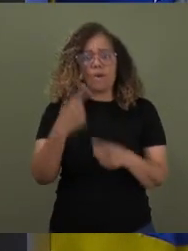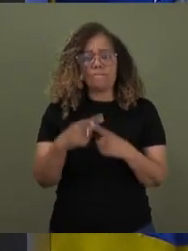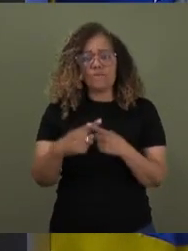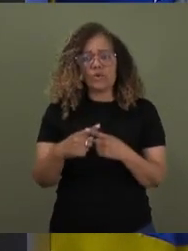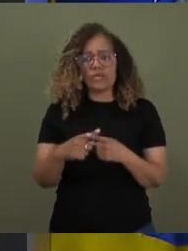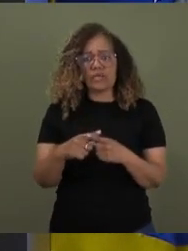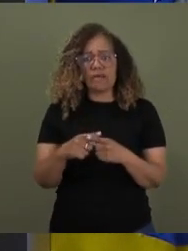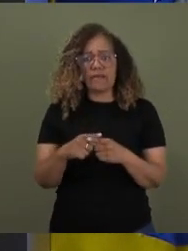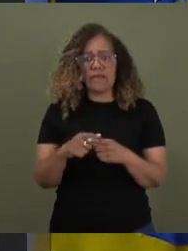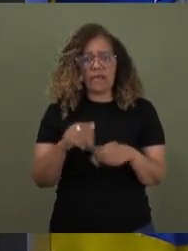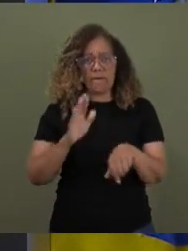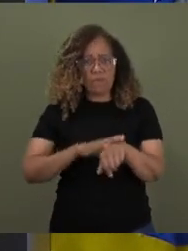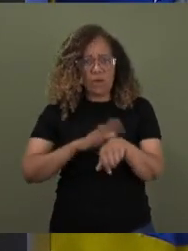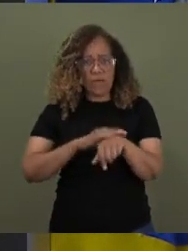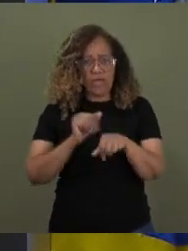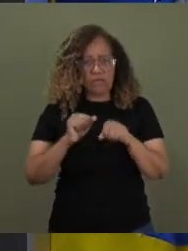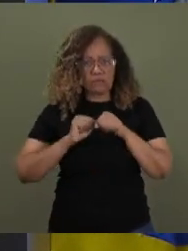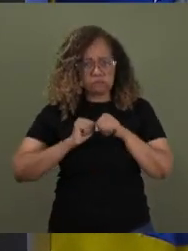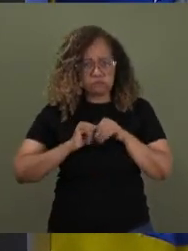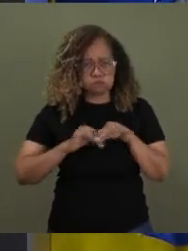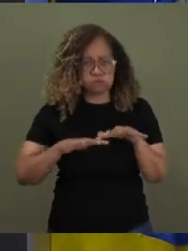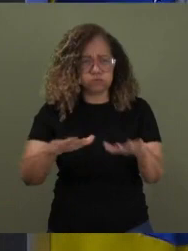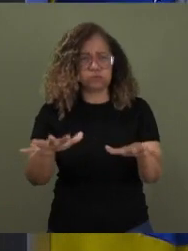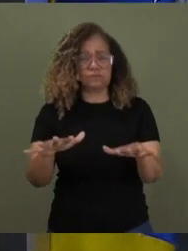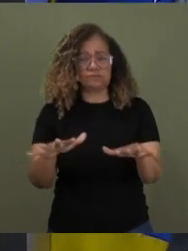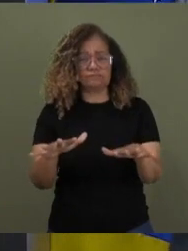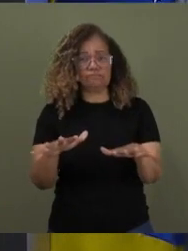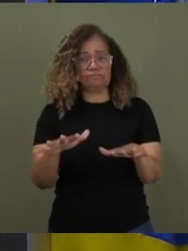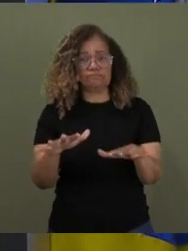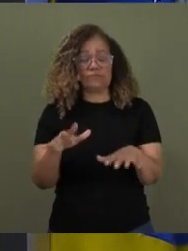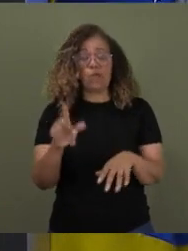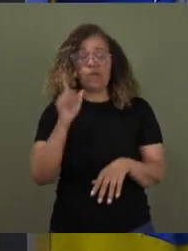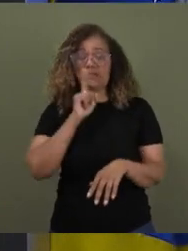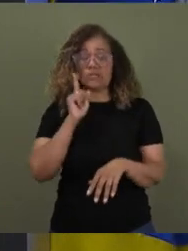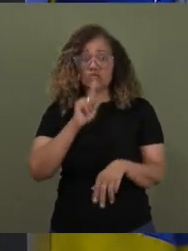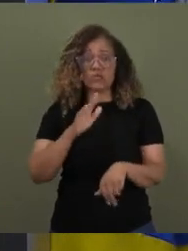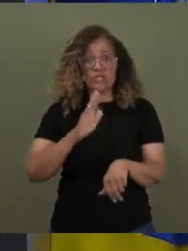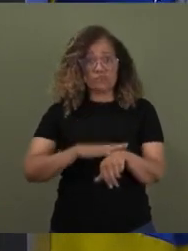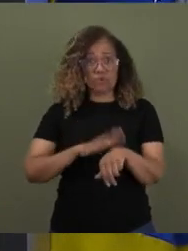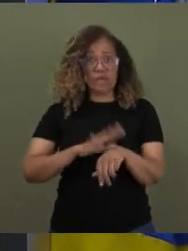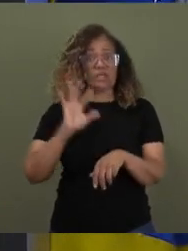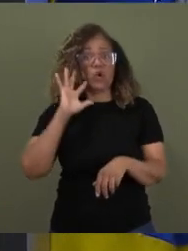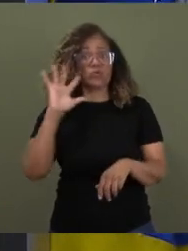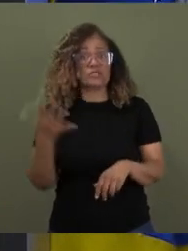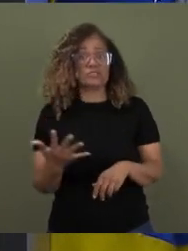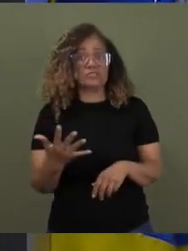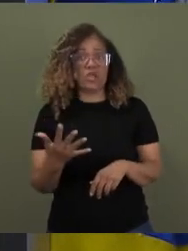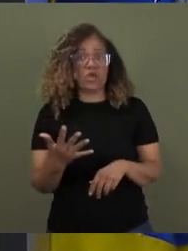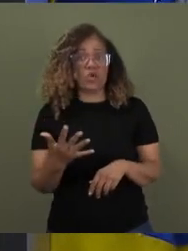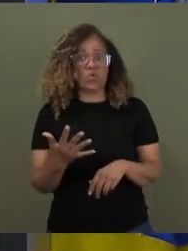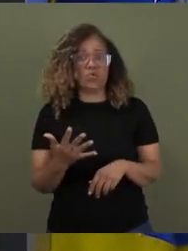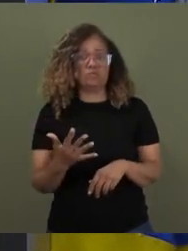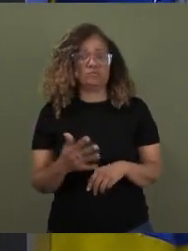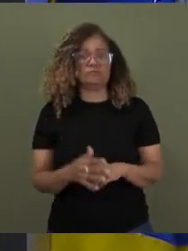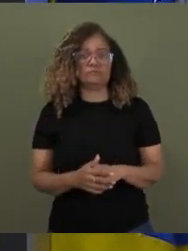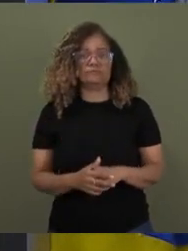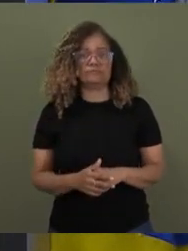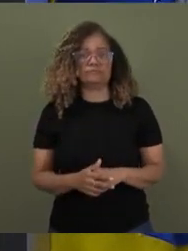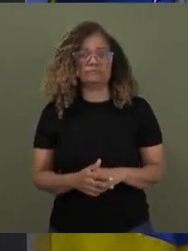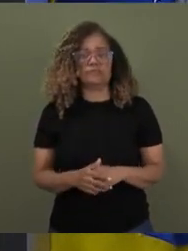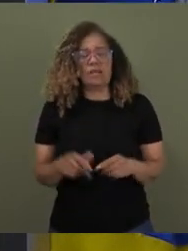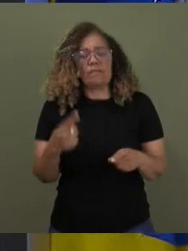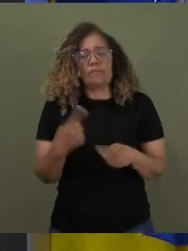pela epidemia de opiáceos que os Estados Unidos passou, revertendo já, porque não